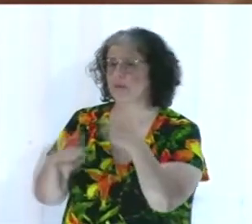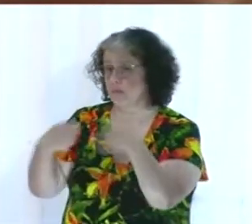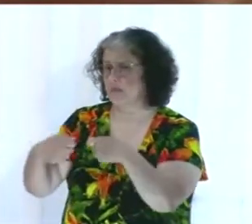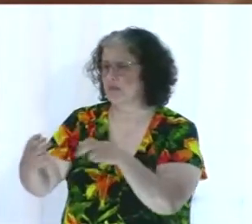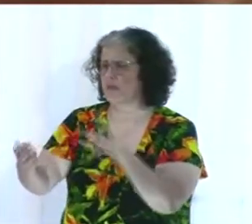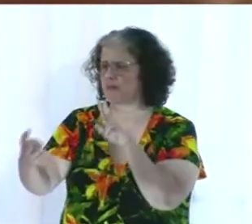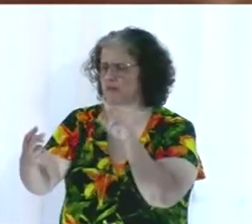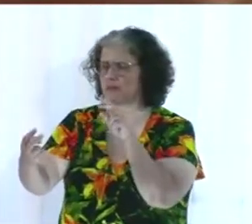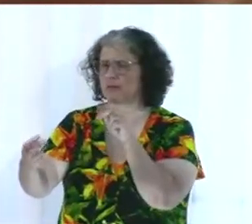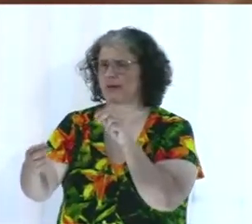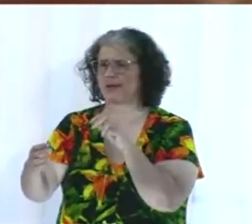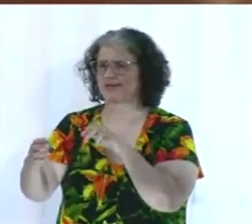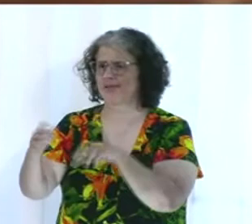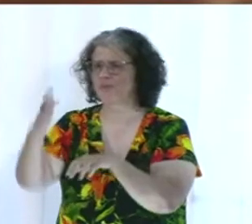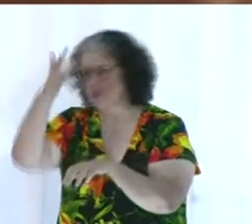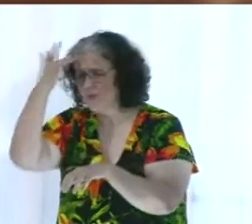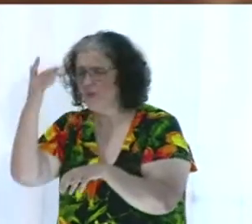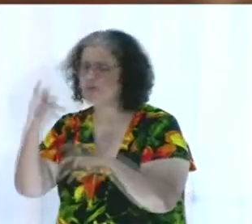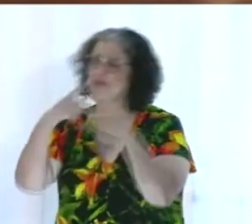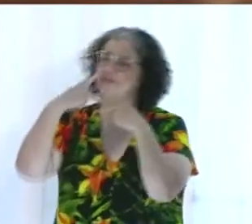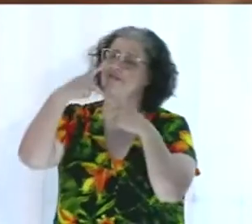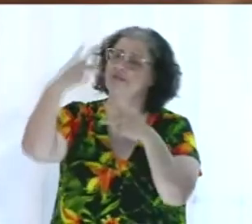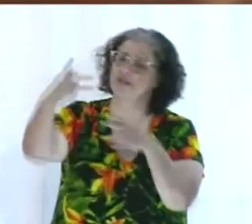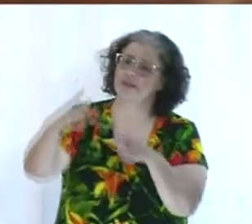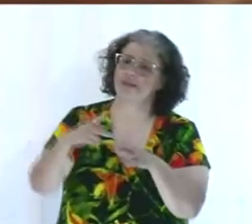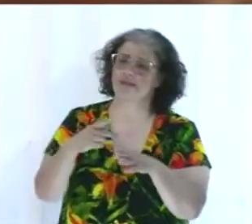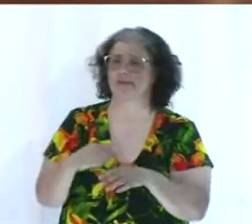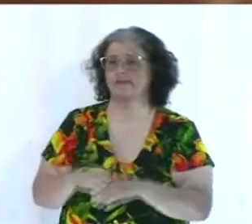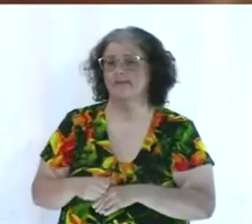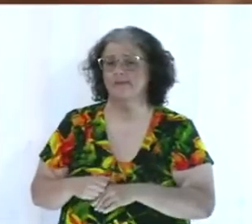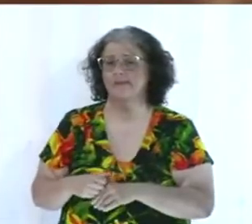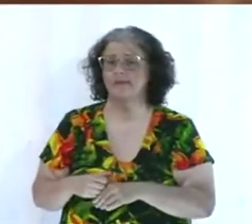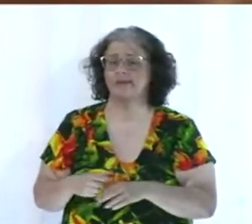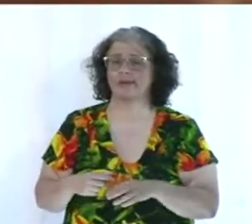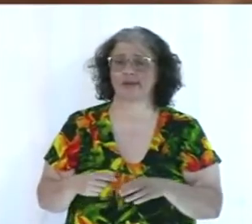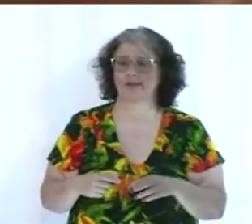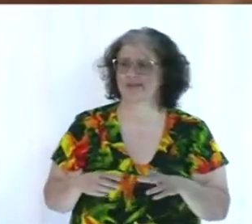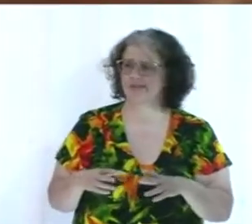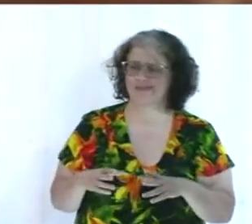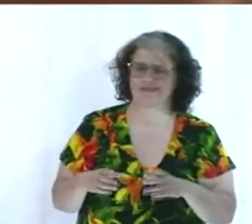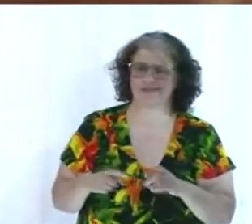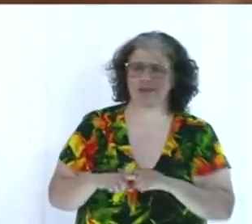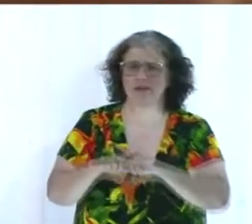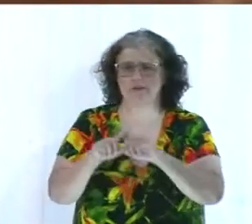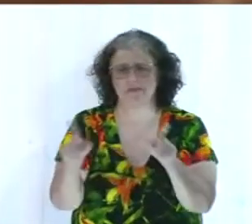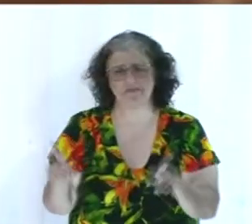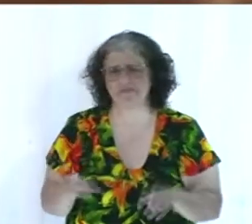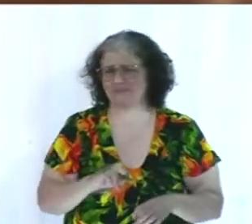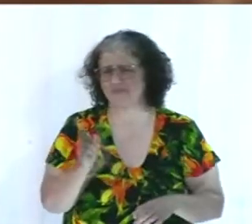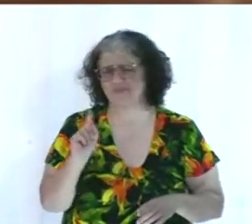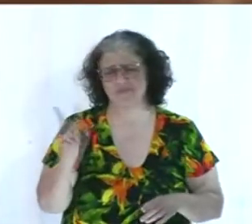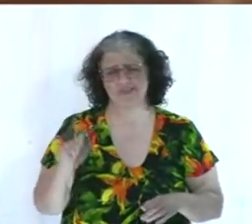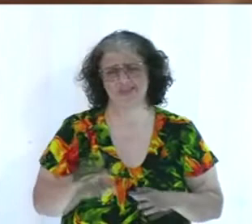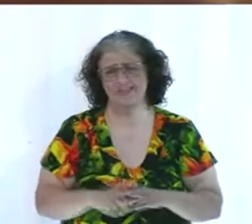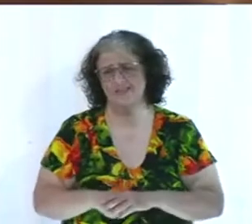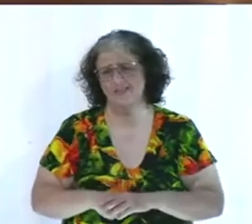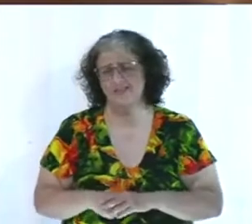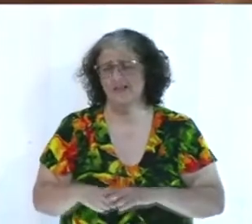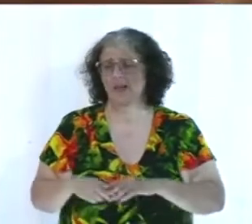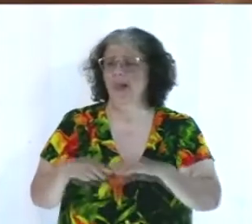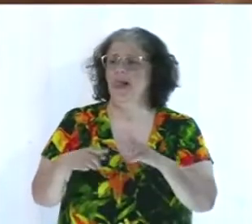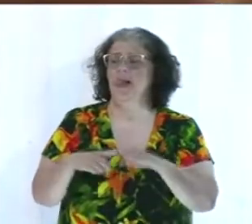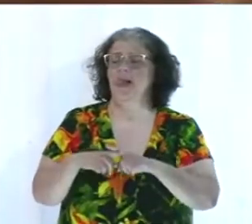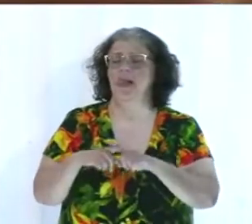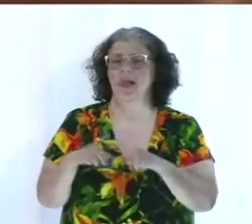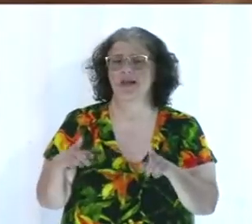que ela é a revelação de Deus, a revelação especial de Deus. Você tem tudo aqui. Deuteronômio 29